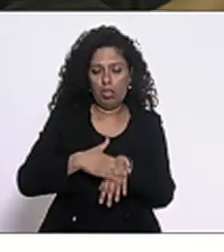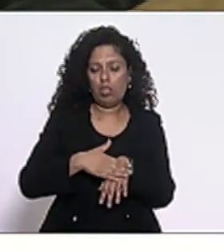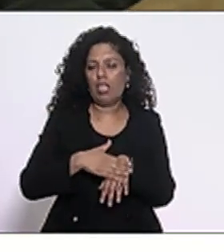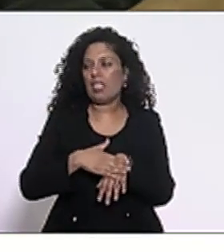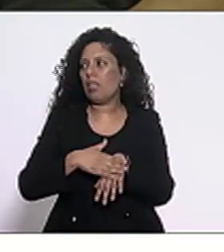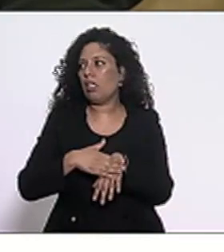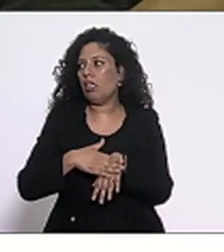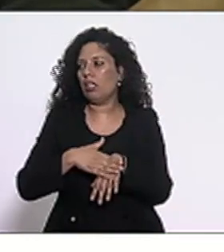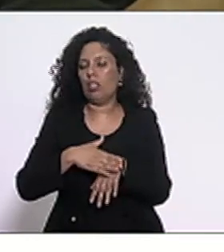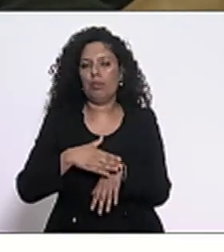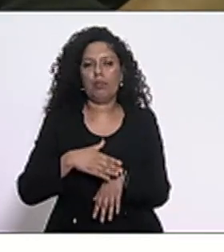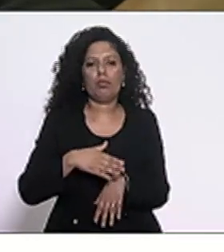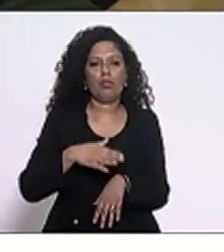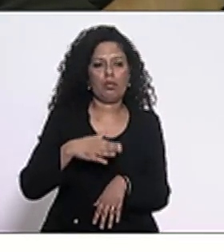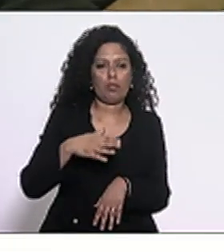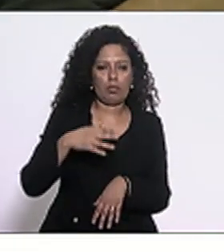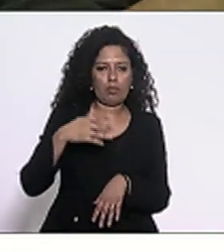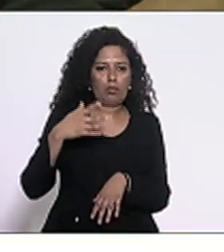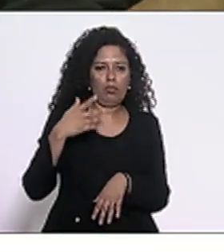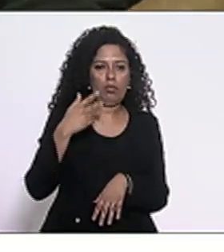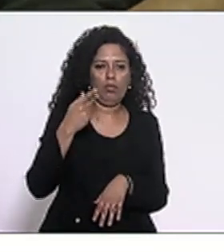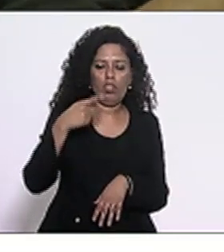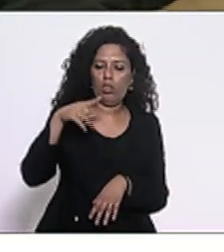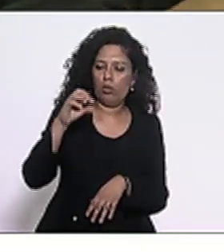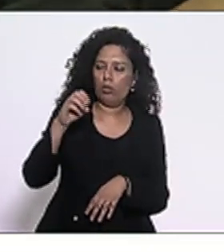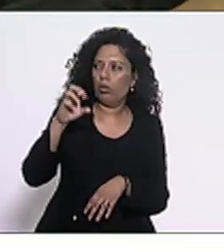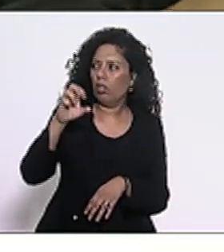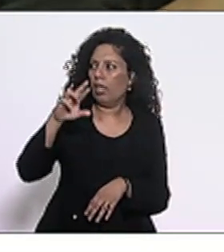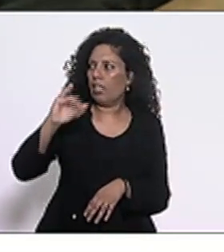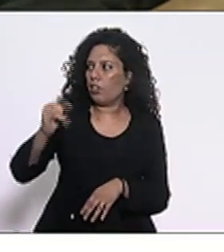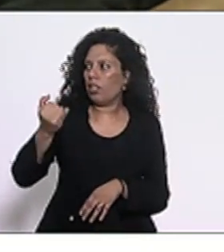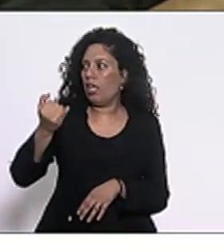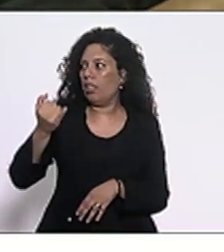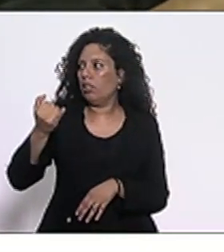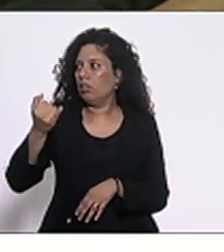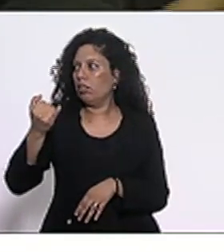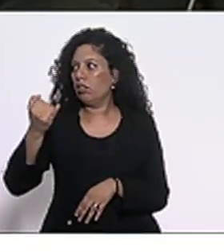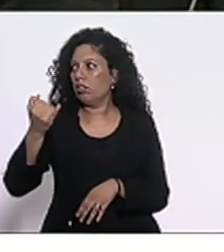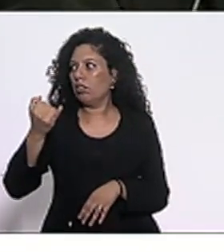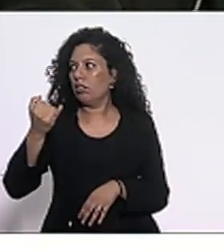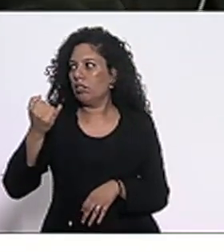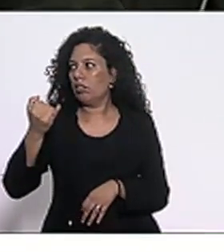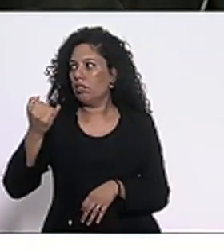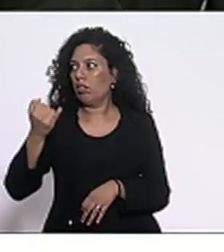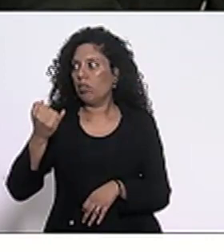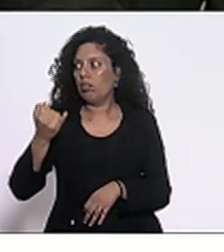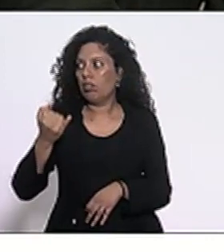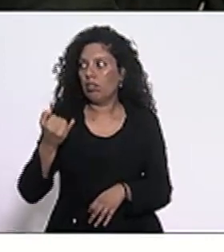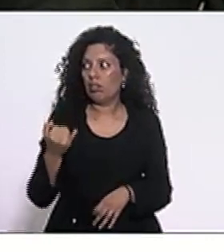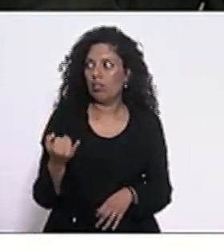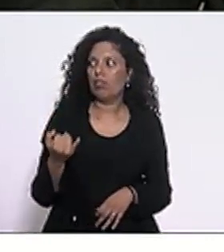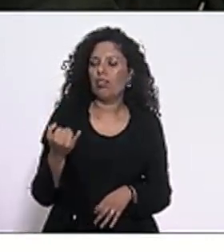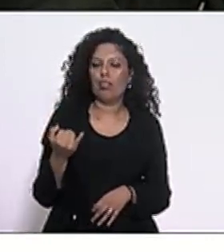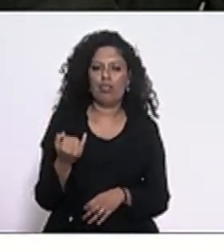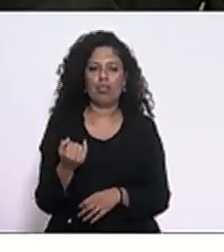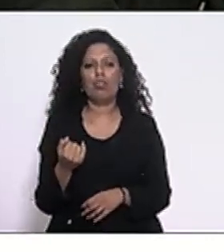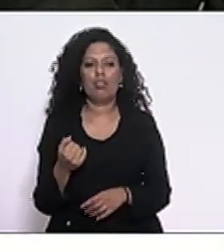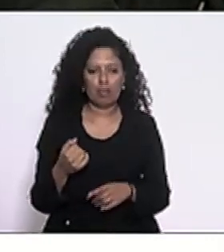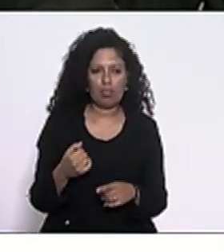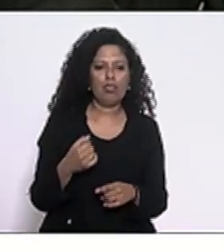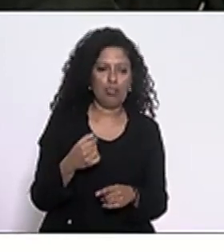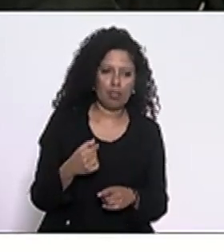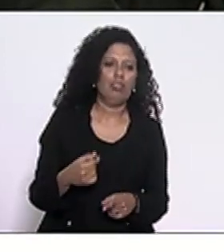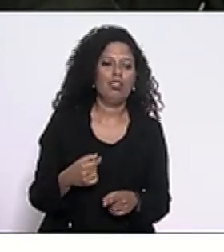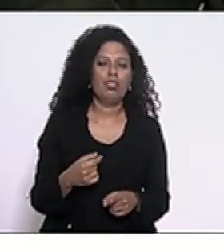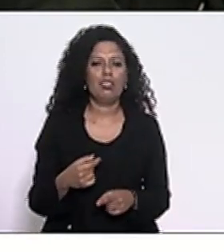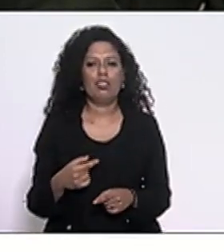a importância e eficiência do Proderj são as secretarias e a população, que é quem consome